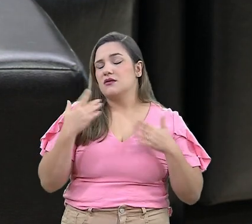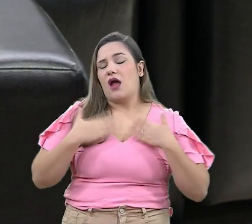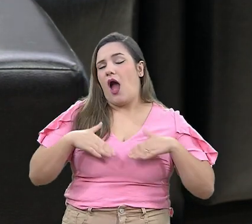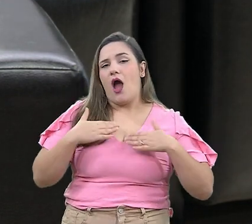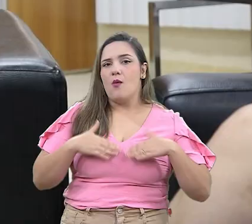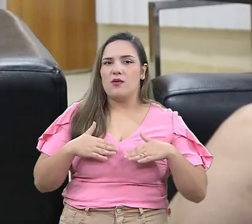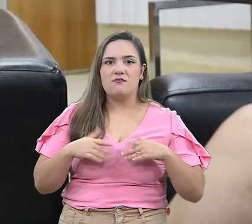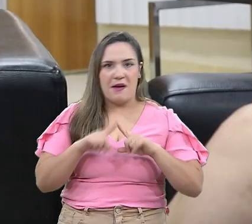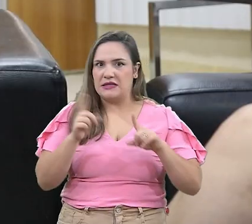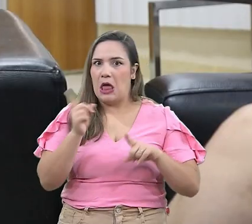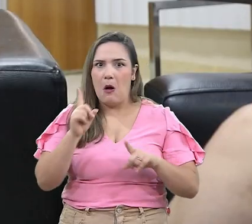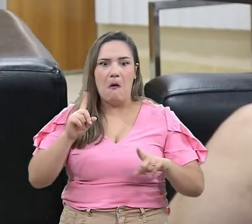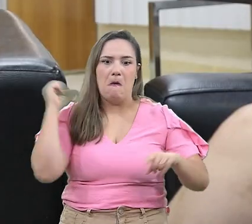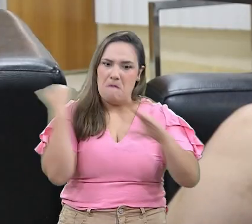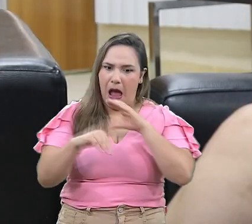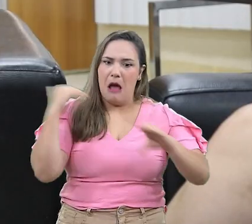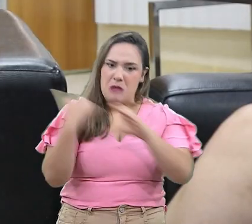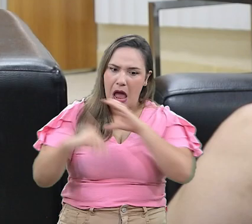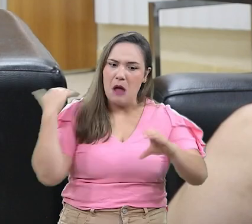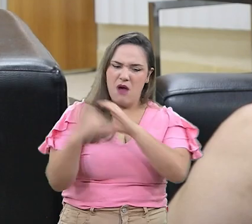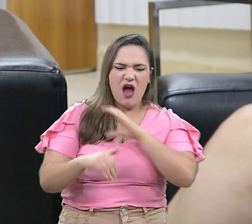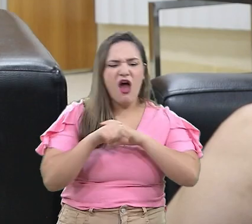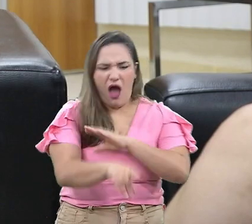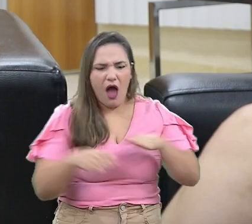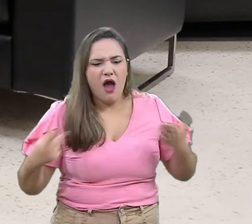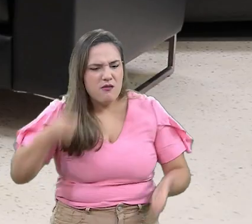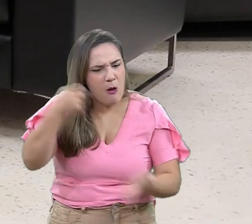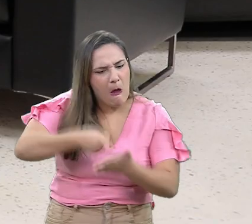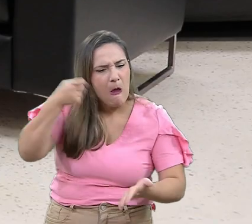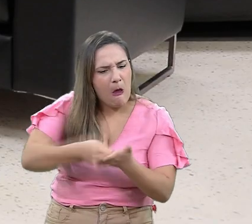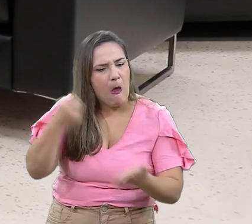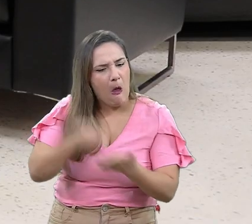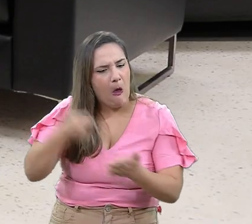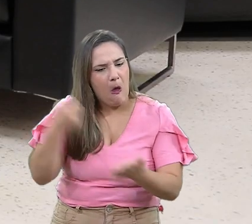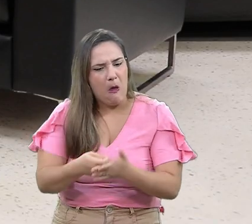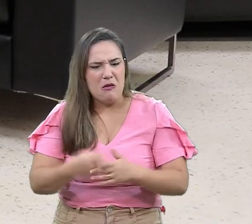da pessoa. Então, constantemente manda